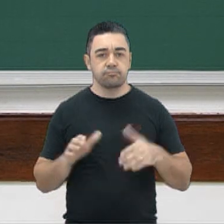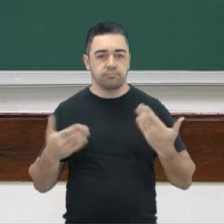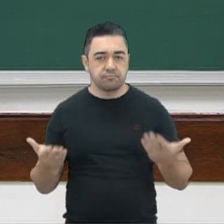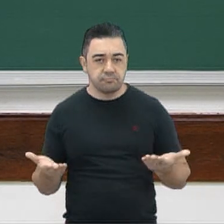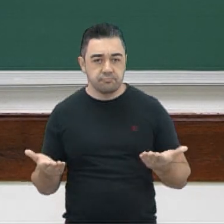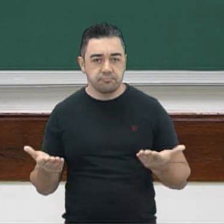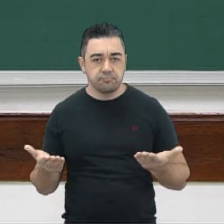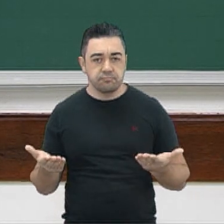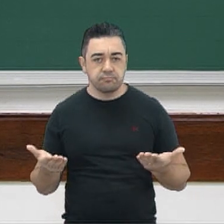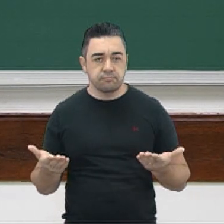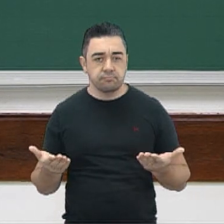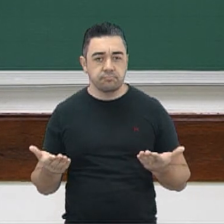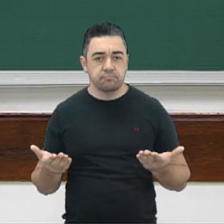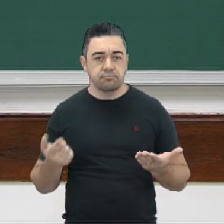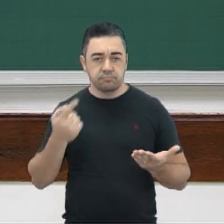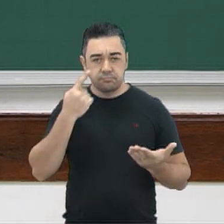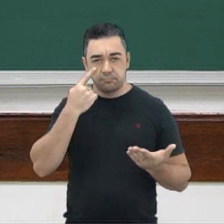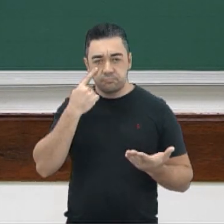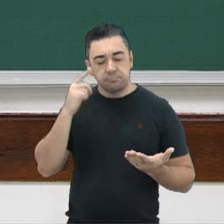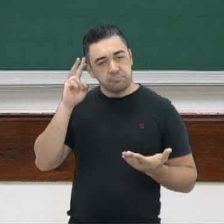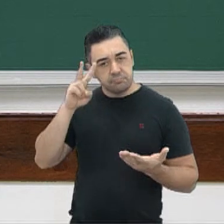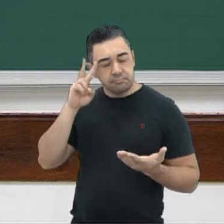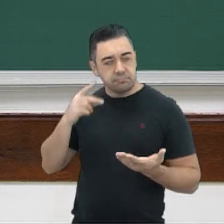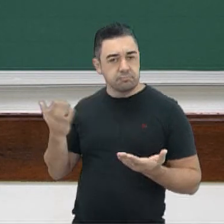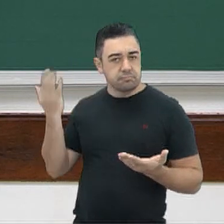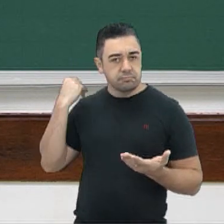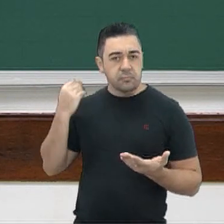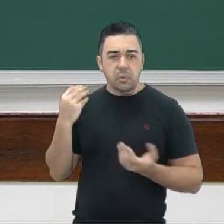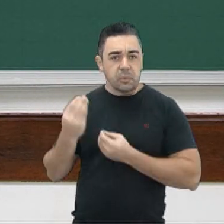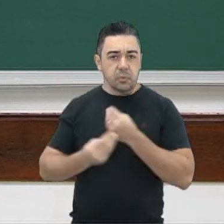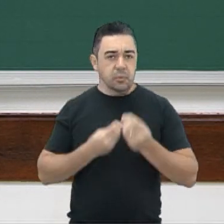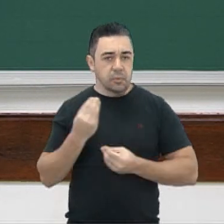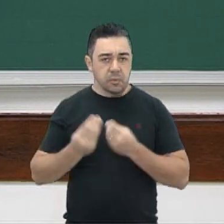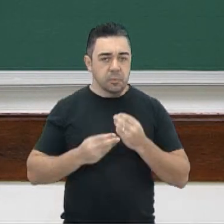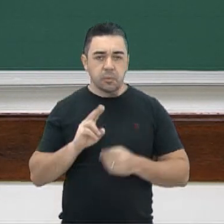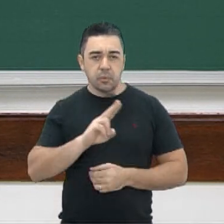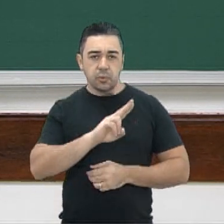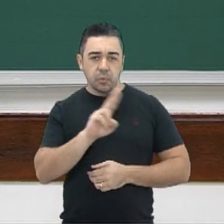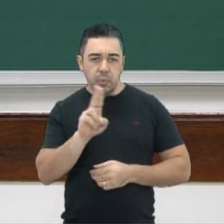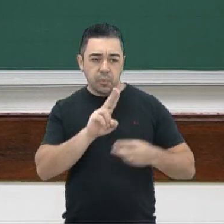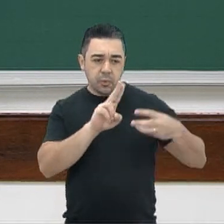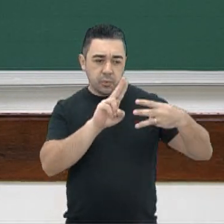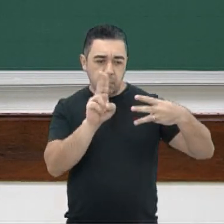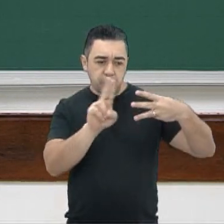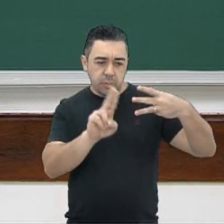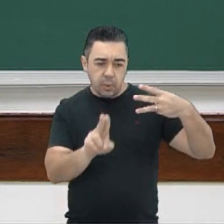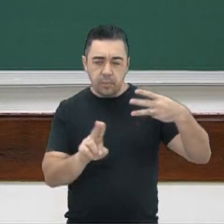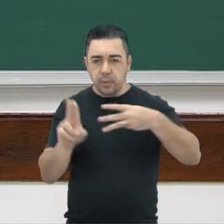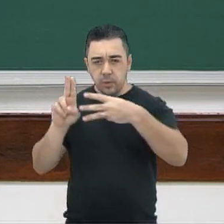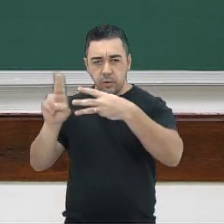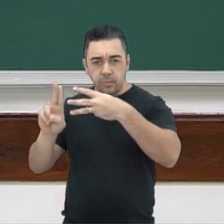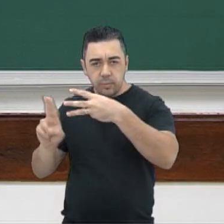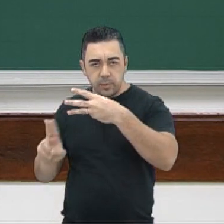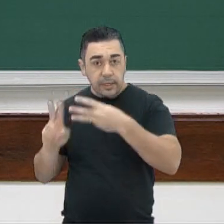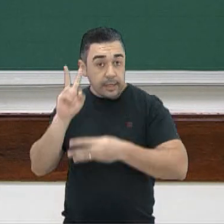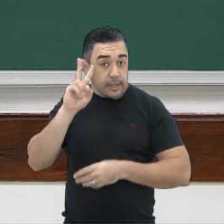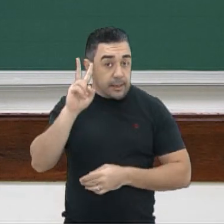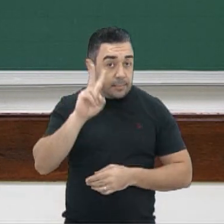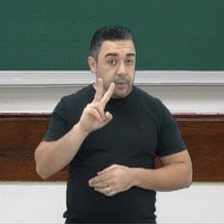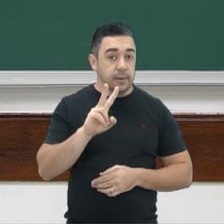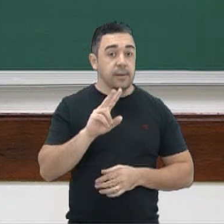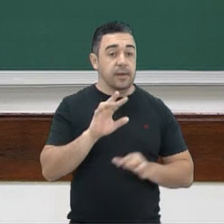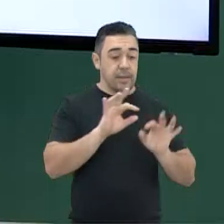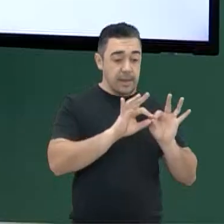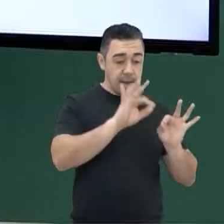Então, para a gente poder recordar, como é que nós podemos classificar os triângulos? Lembrem, olha